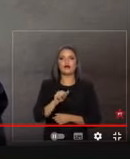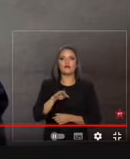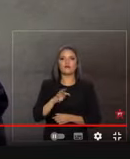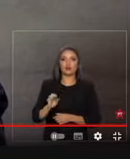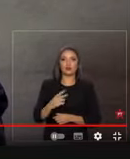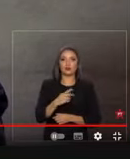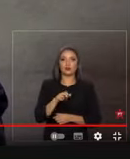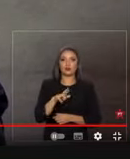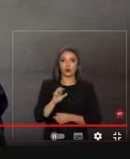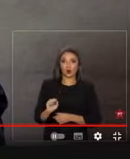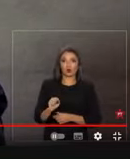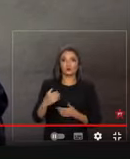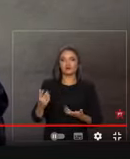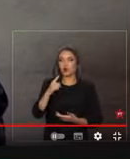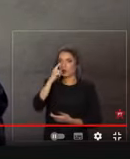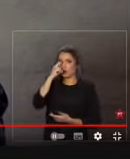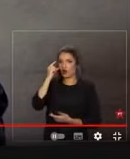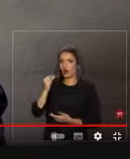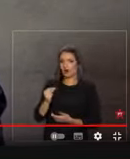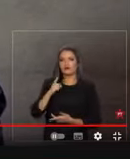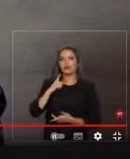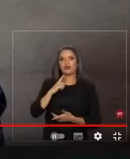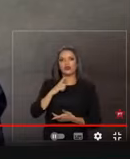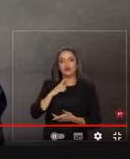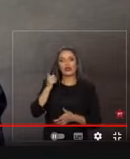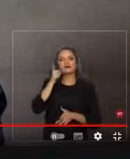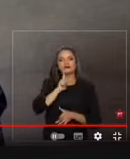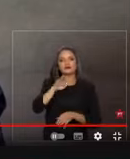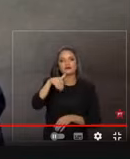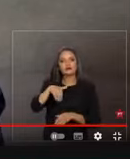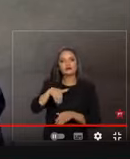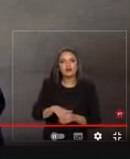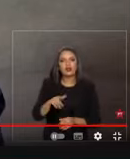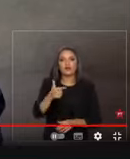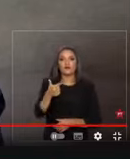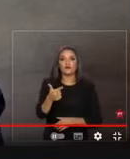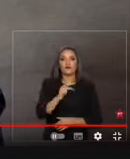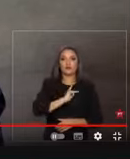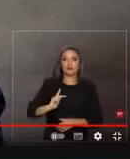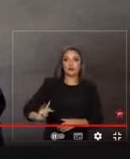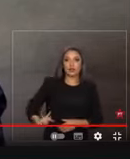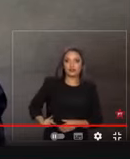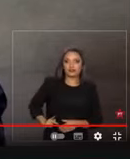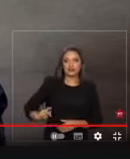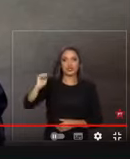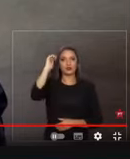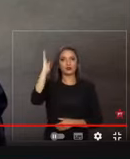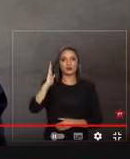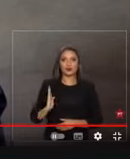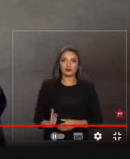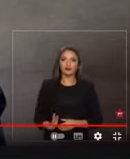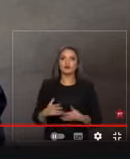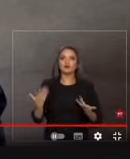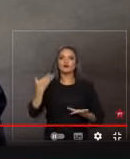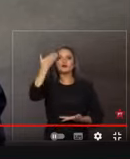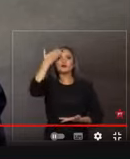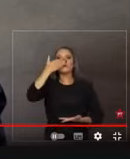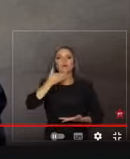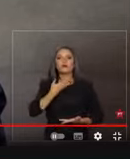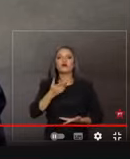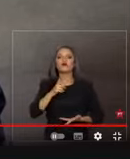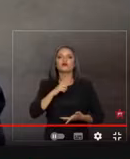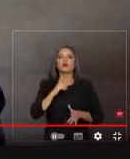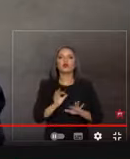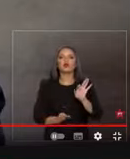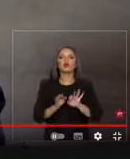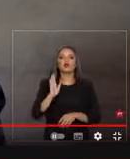José Rodrigues Alckmin Filho, foi eleito vice-presidente da República Federativa do Brasil. Em testemunho desse fato,